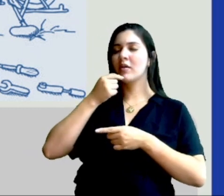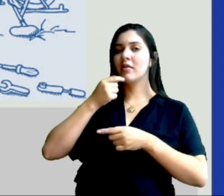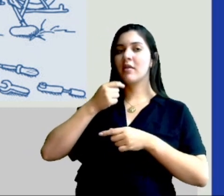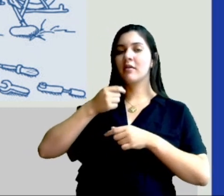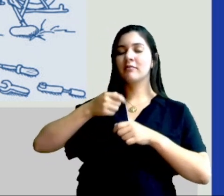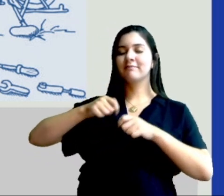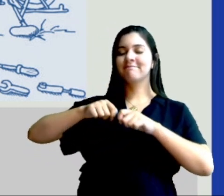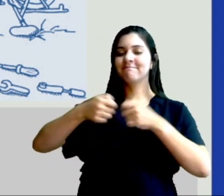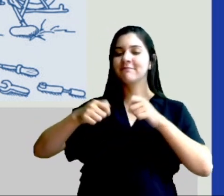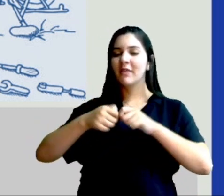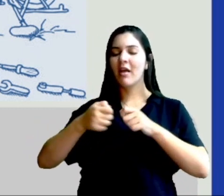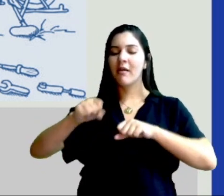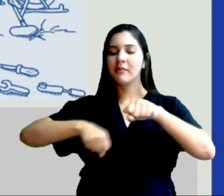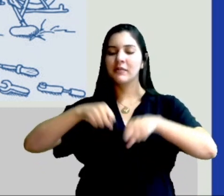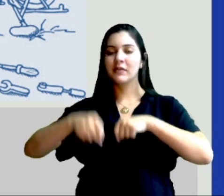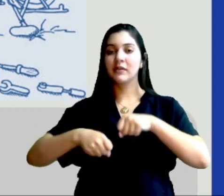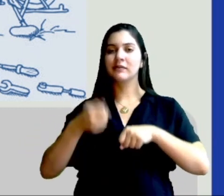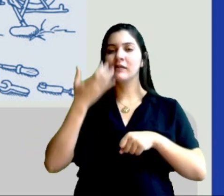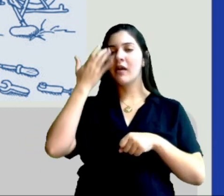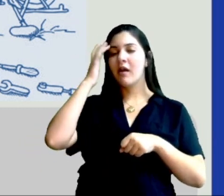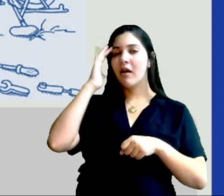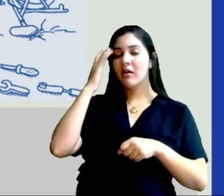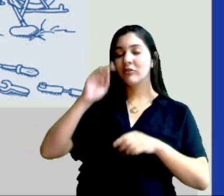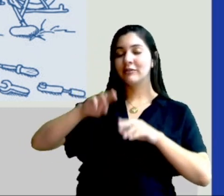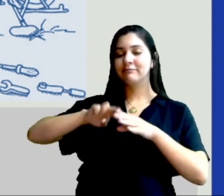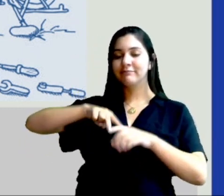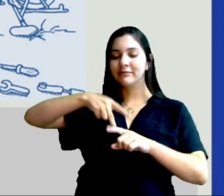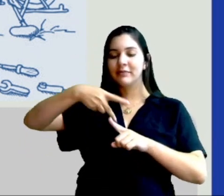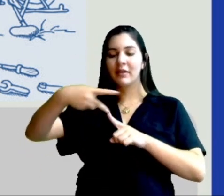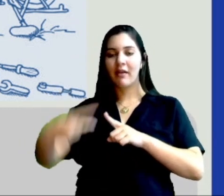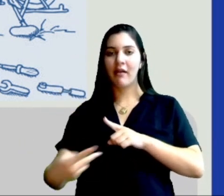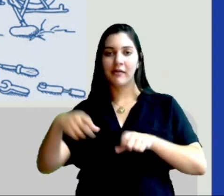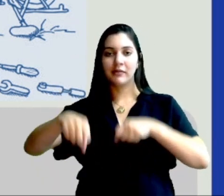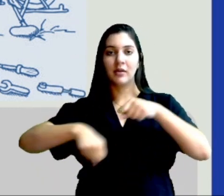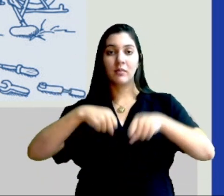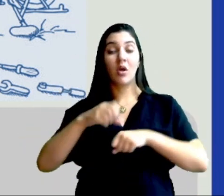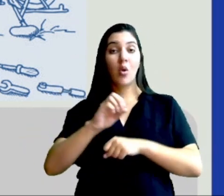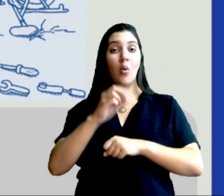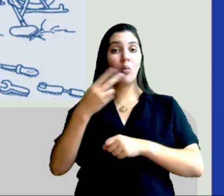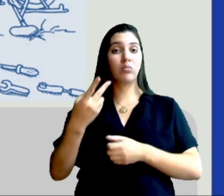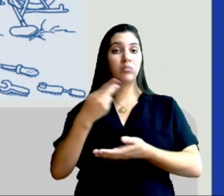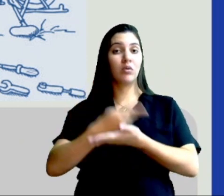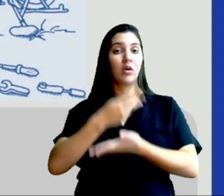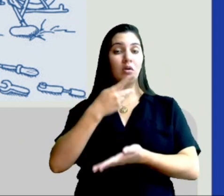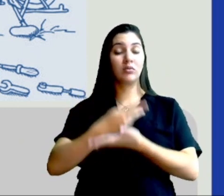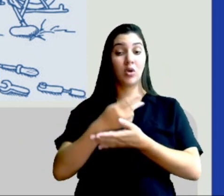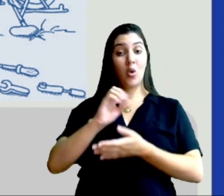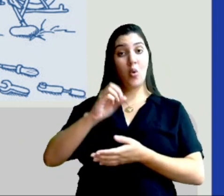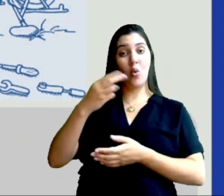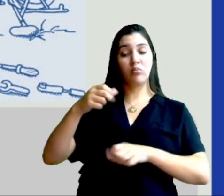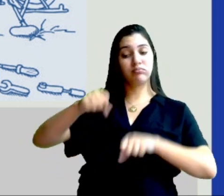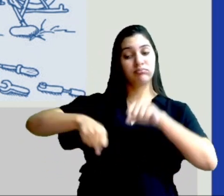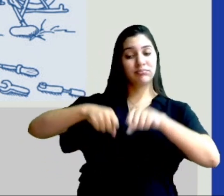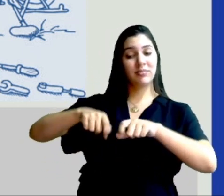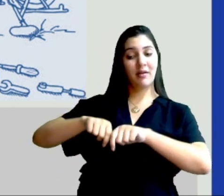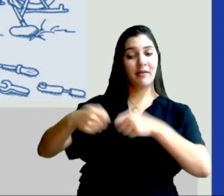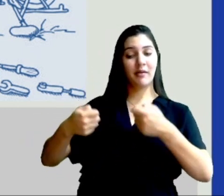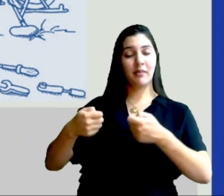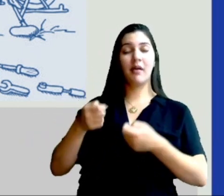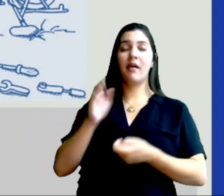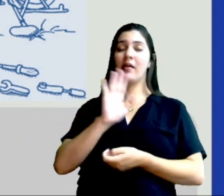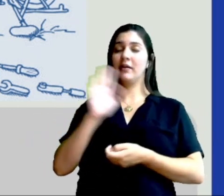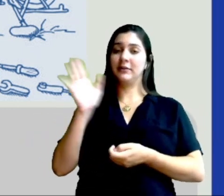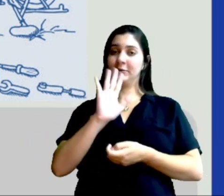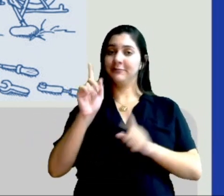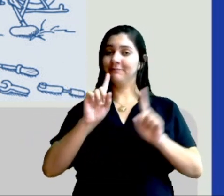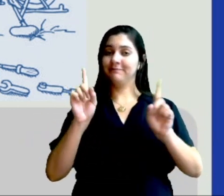desmontando sua bicicleta? Será que ele caiu da bicicleta ou a bicicleta quebrou? Ah